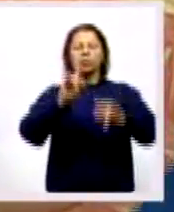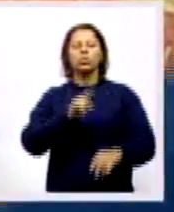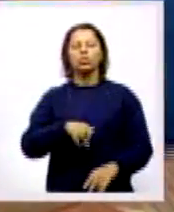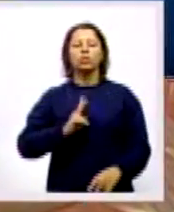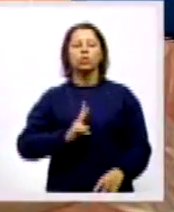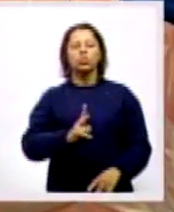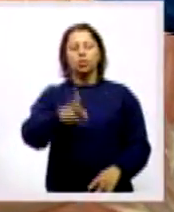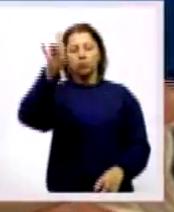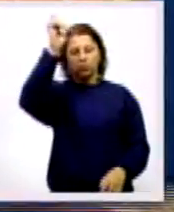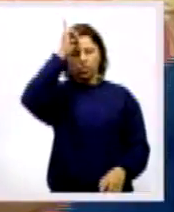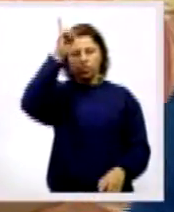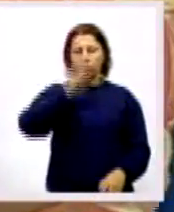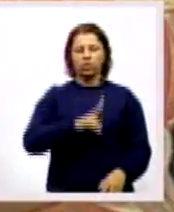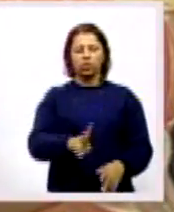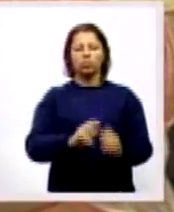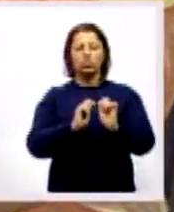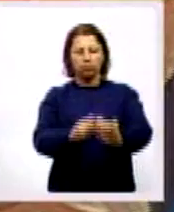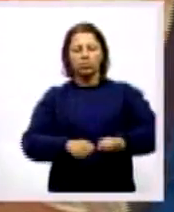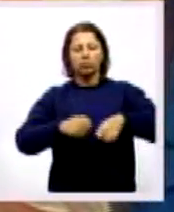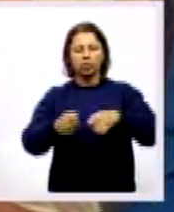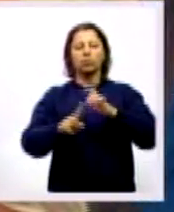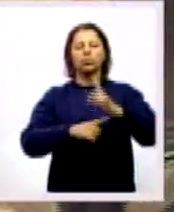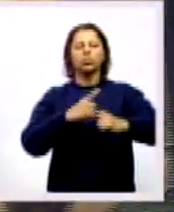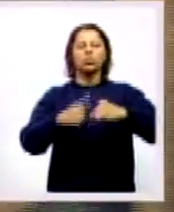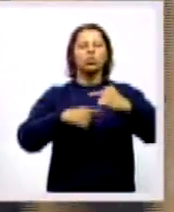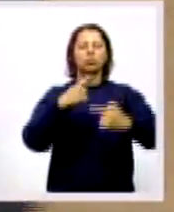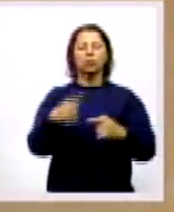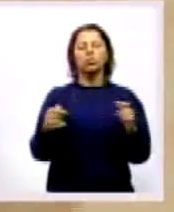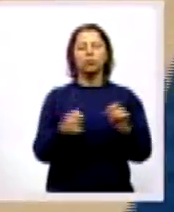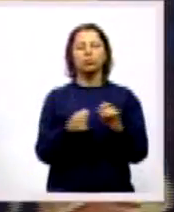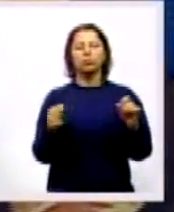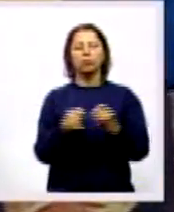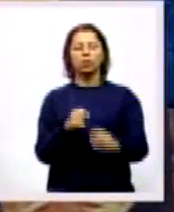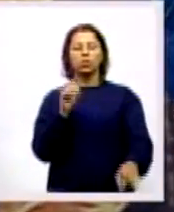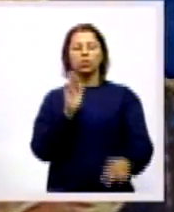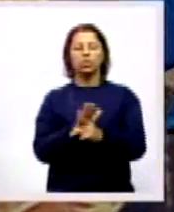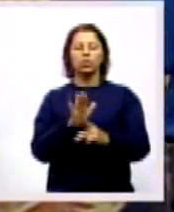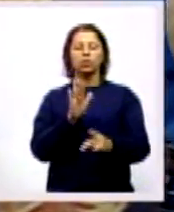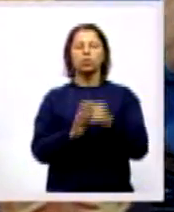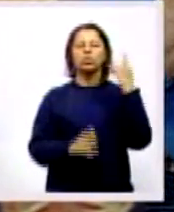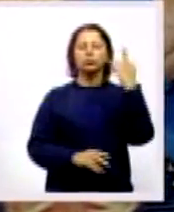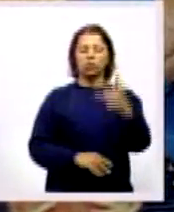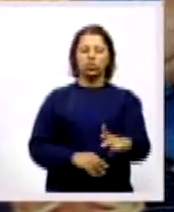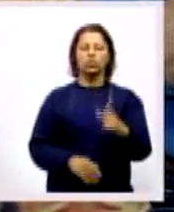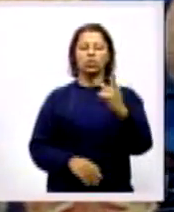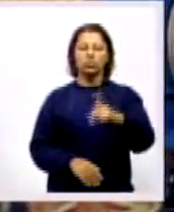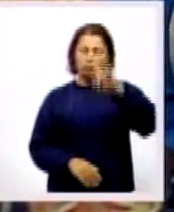sempre dom, que está sempre concedida, e depois fazer a parte que lhe cabe, que a mim cabe.